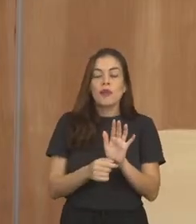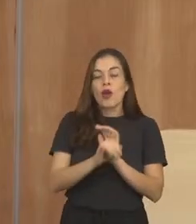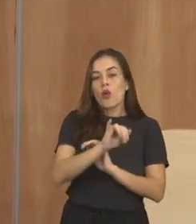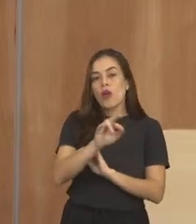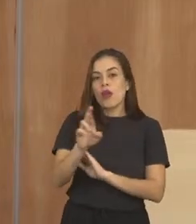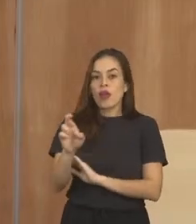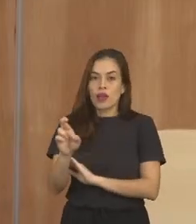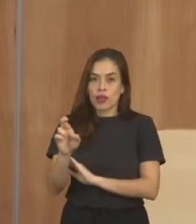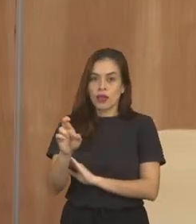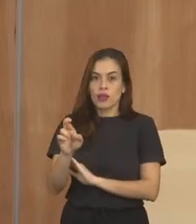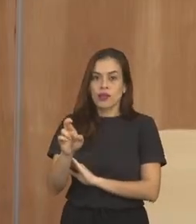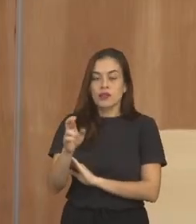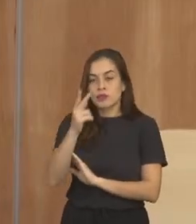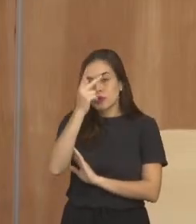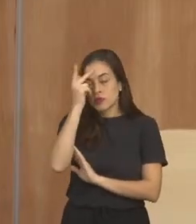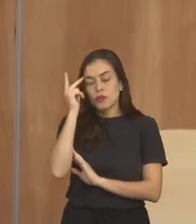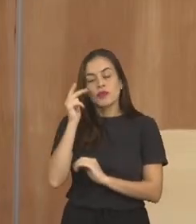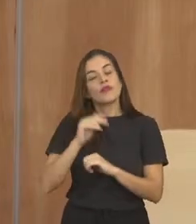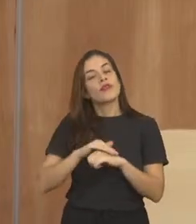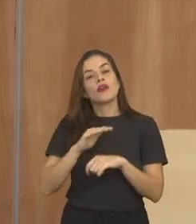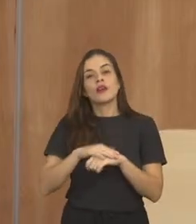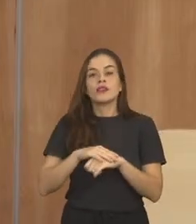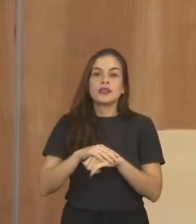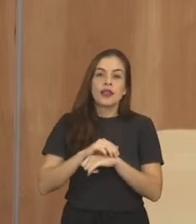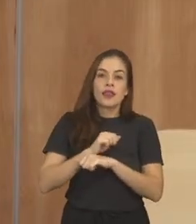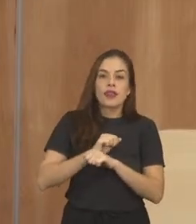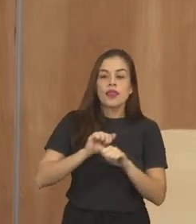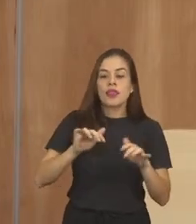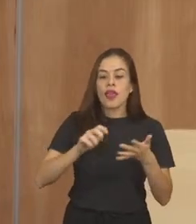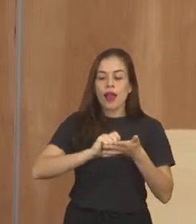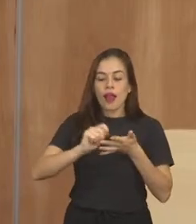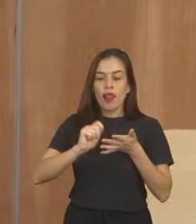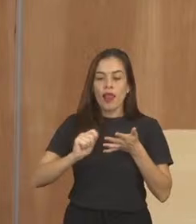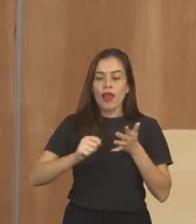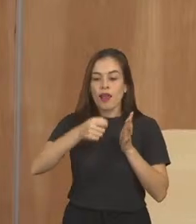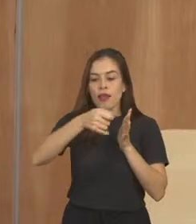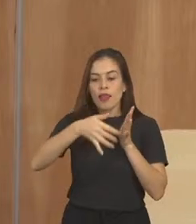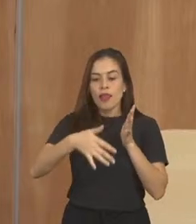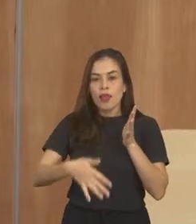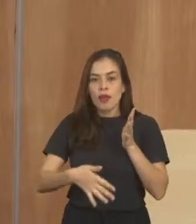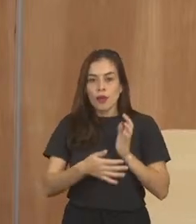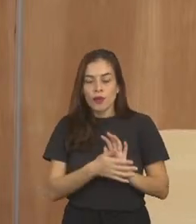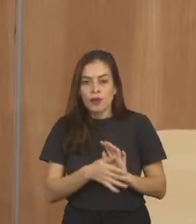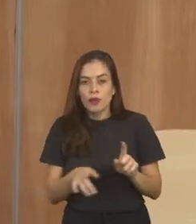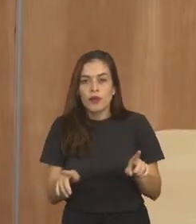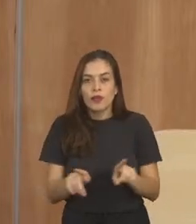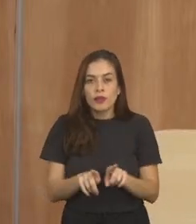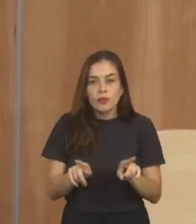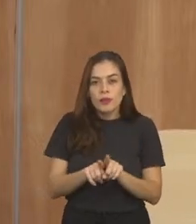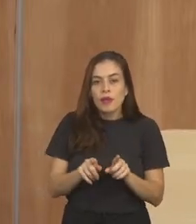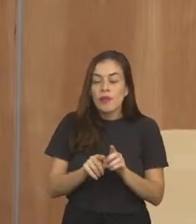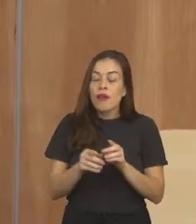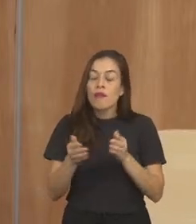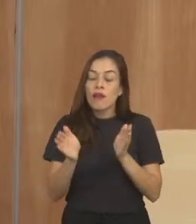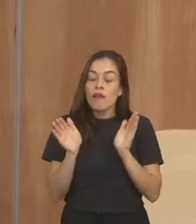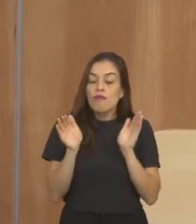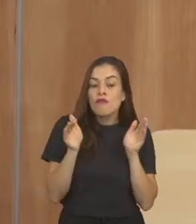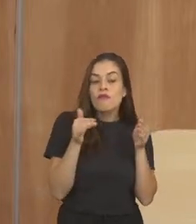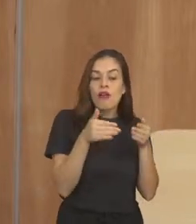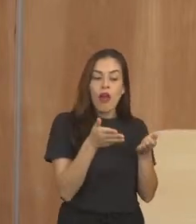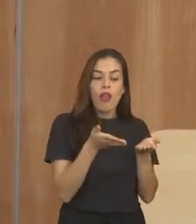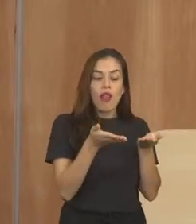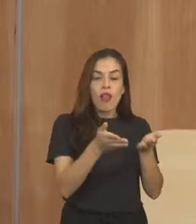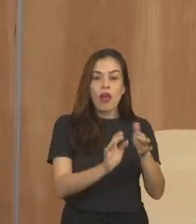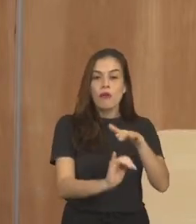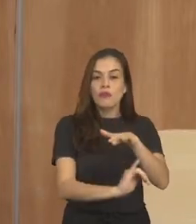que muitas pessoas fazem a sua declaração e muitas pessoas também destinam para alguma entidade, destinam para